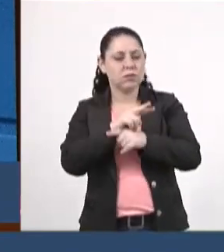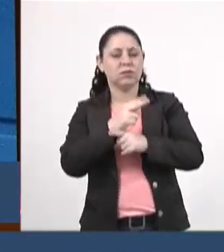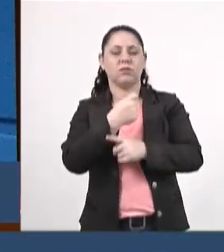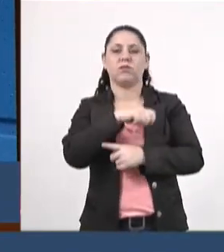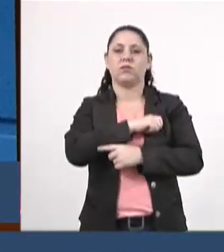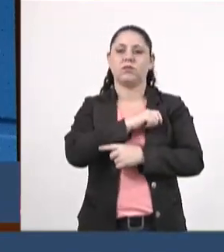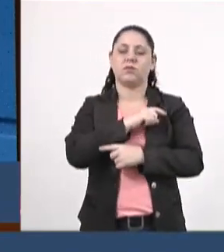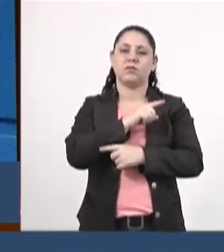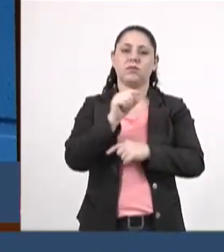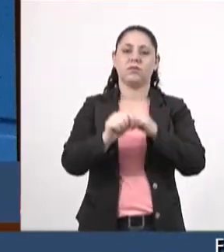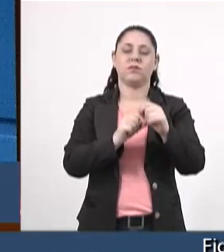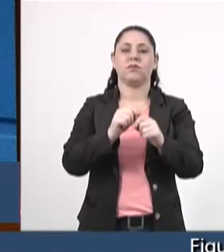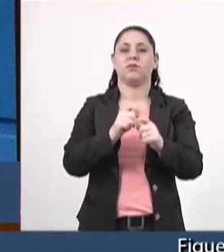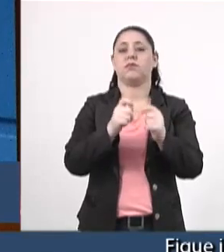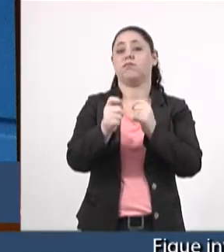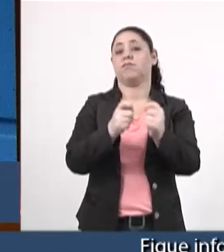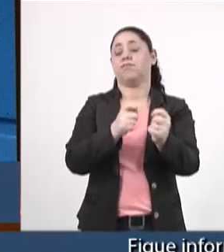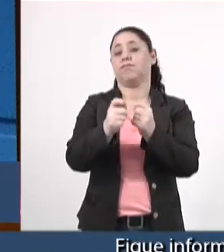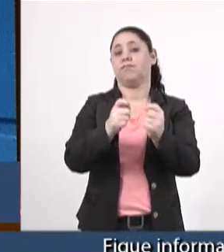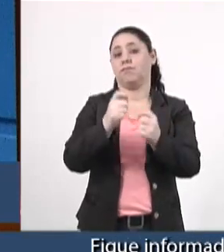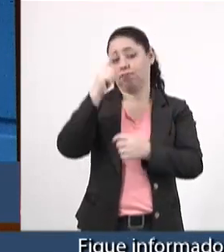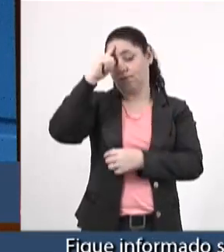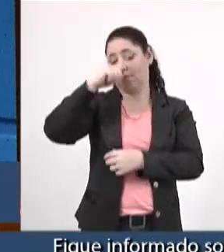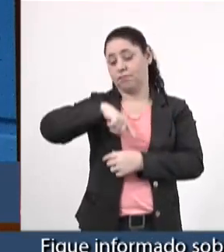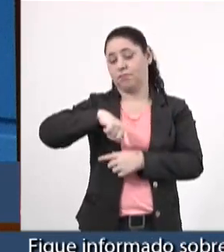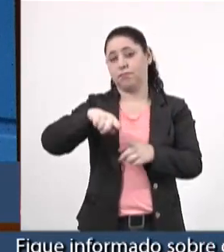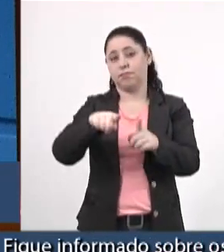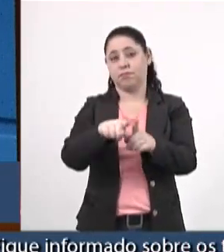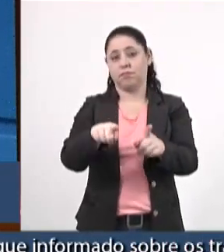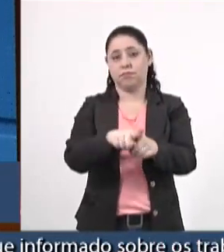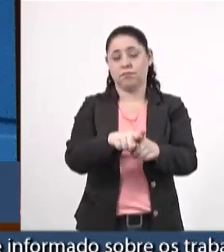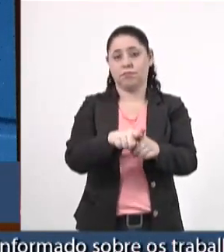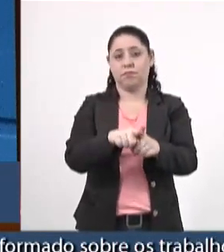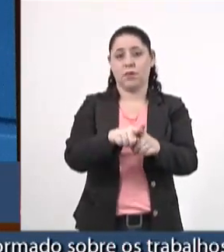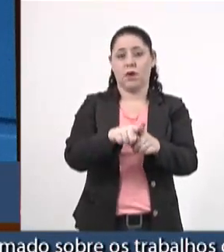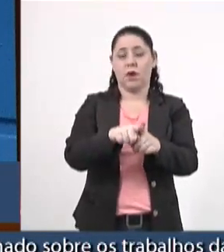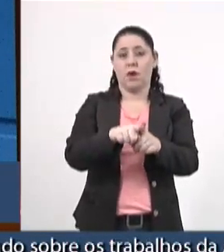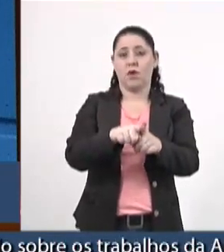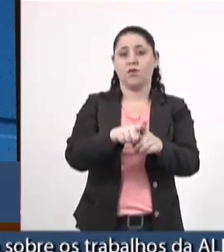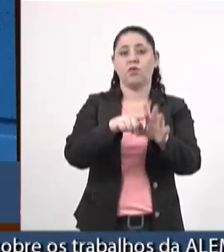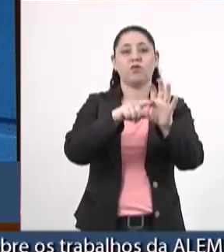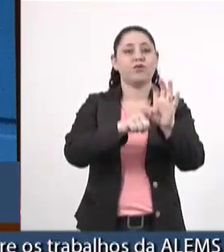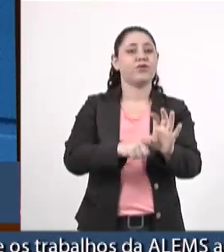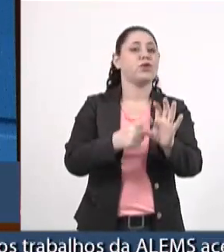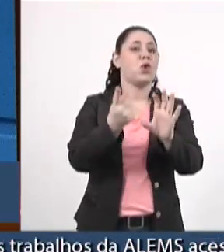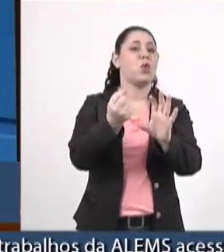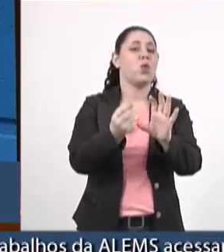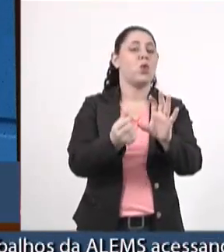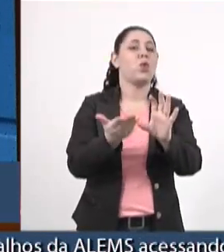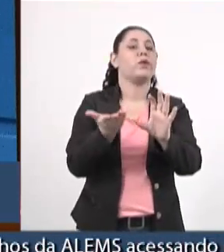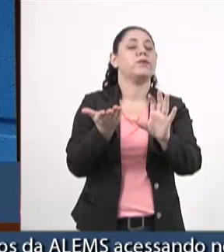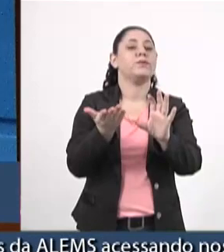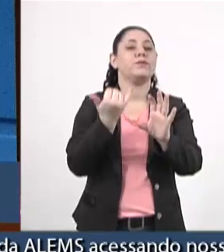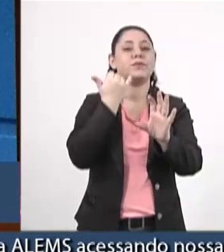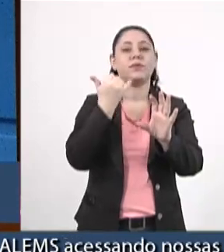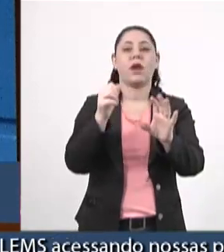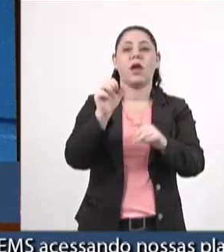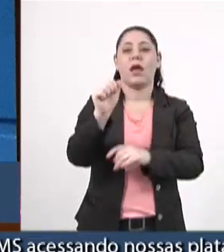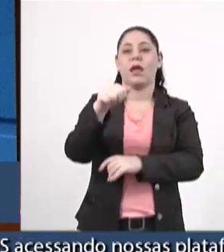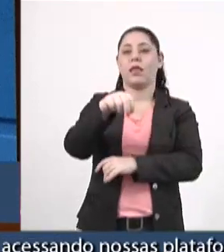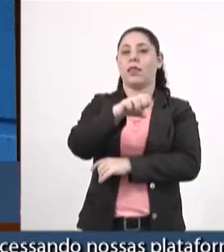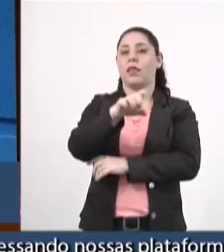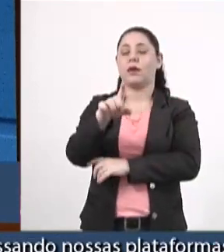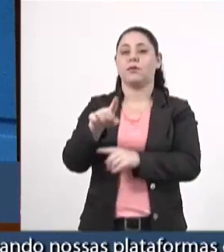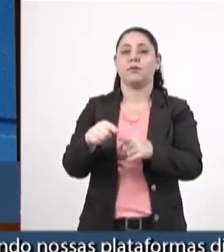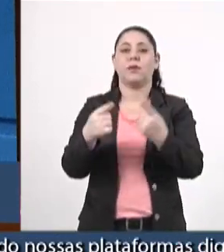fiscaliza e quem determina os preços da energia elétrica é a ANEEL.